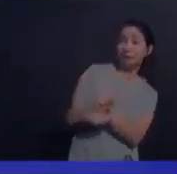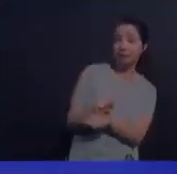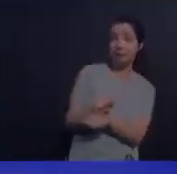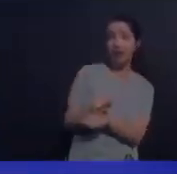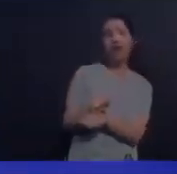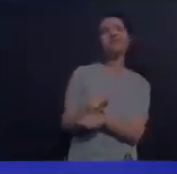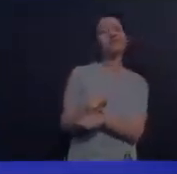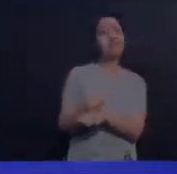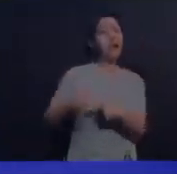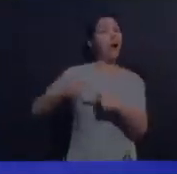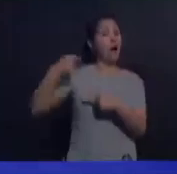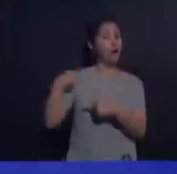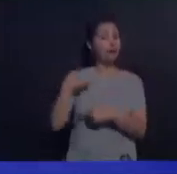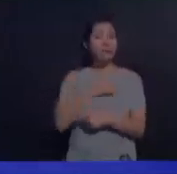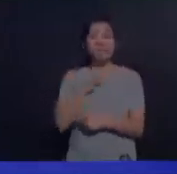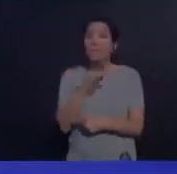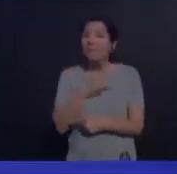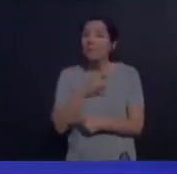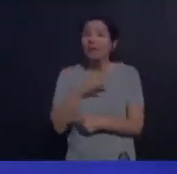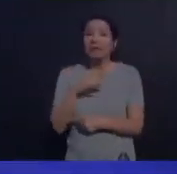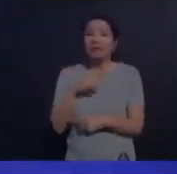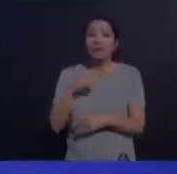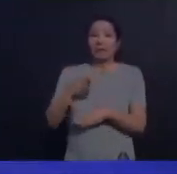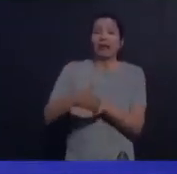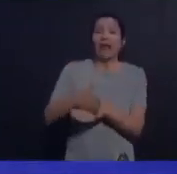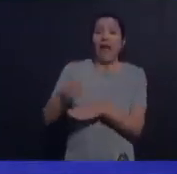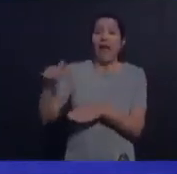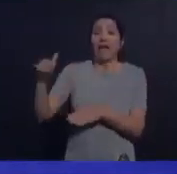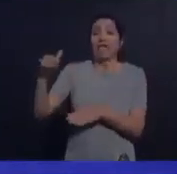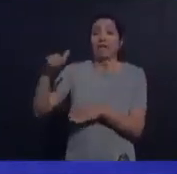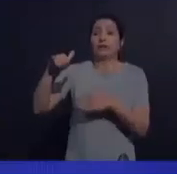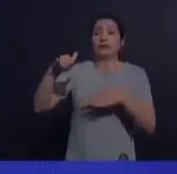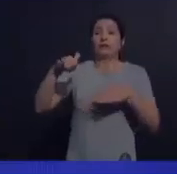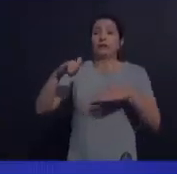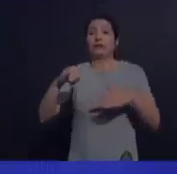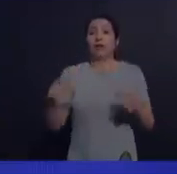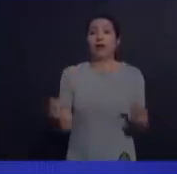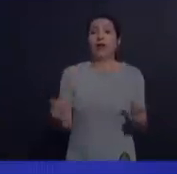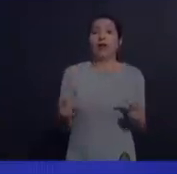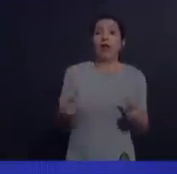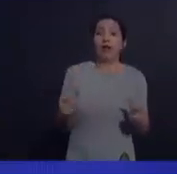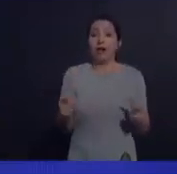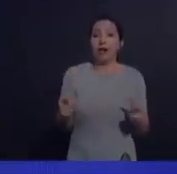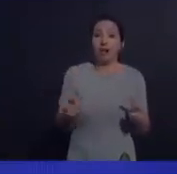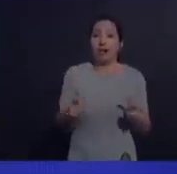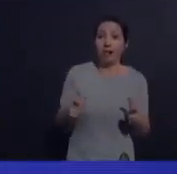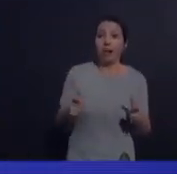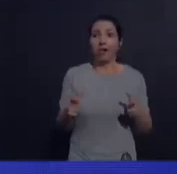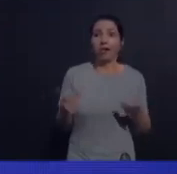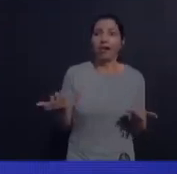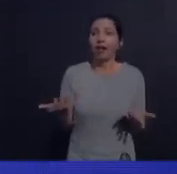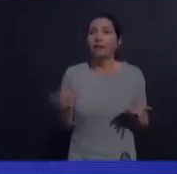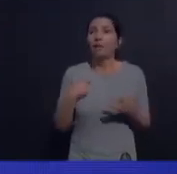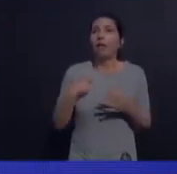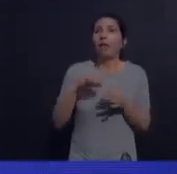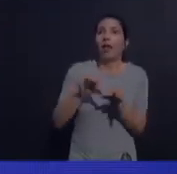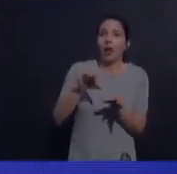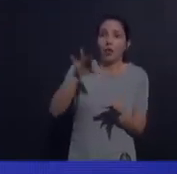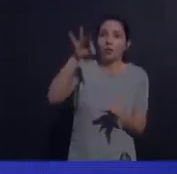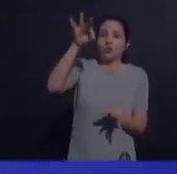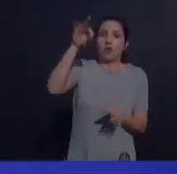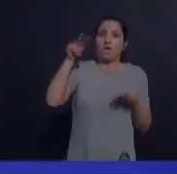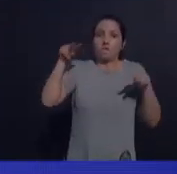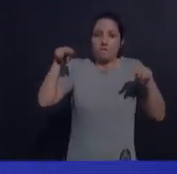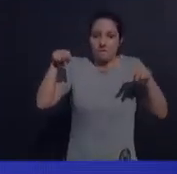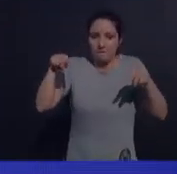eu tinha muito medo de avião gente eu tenho muito medo mesmo de avião eu sempre tive muito medo de altura